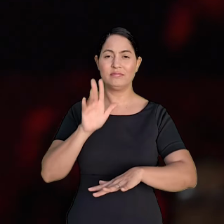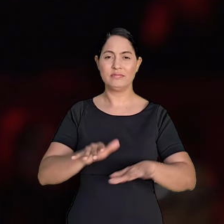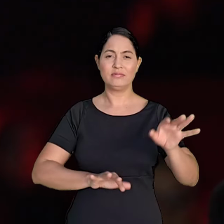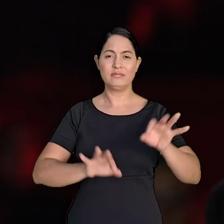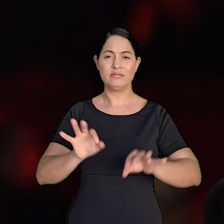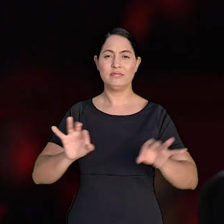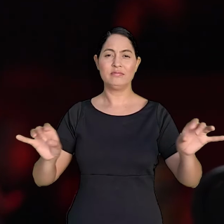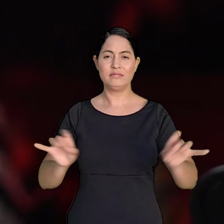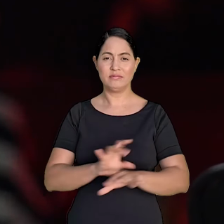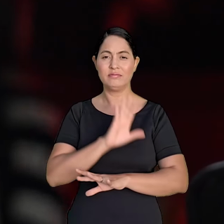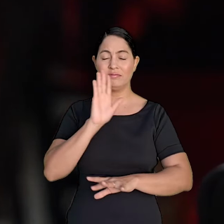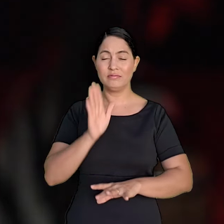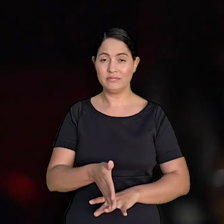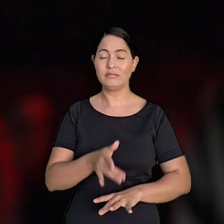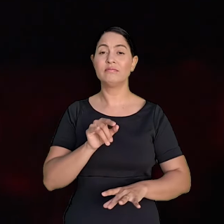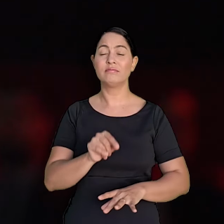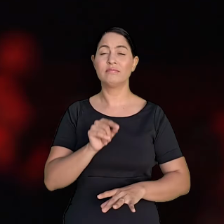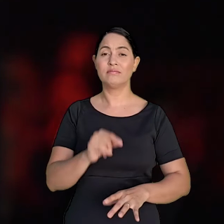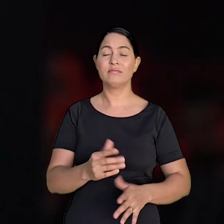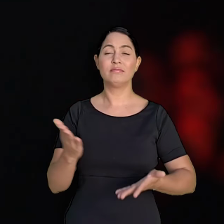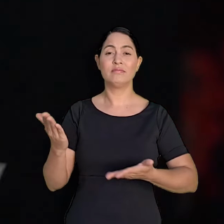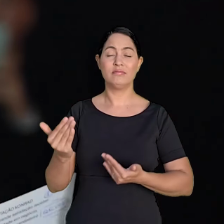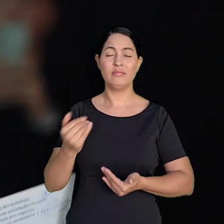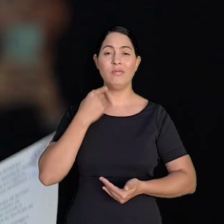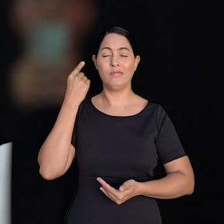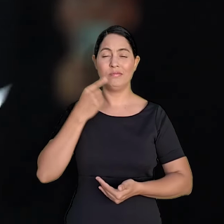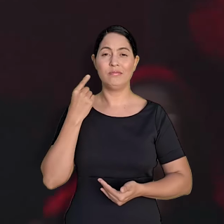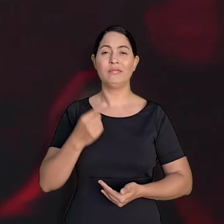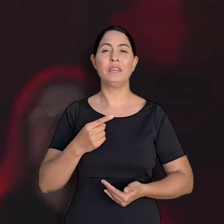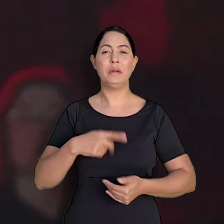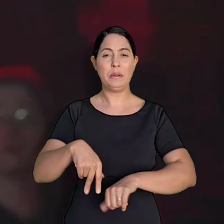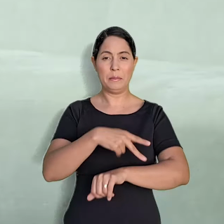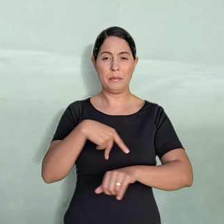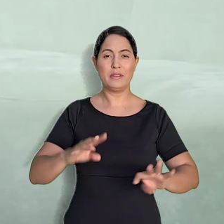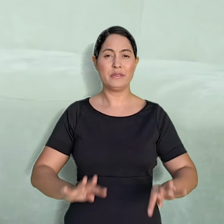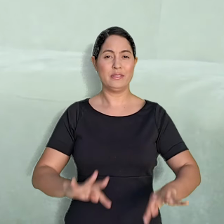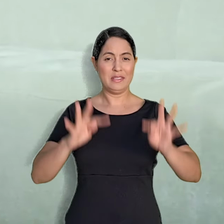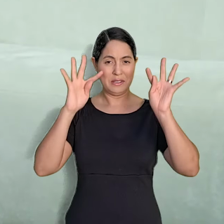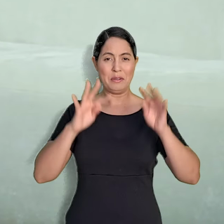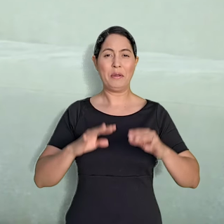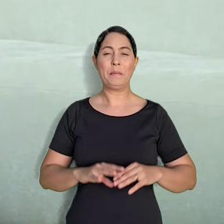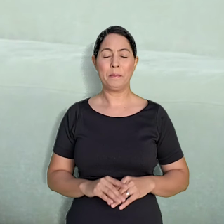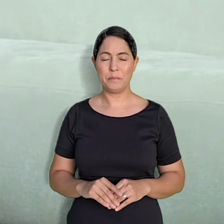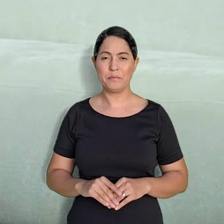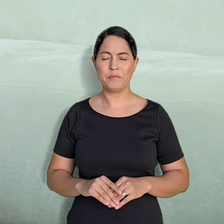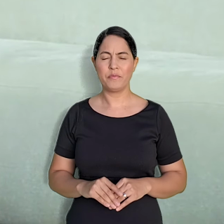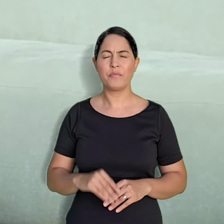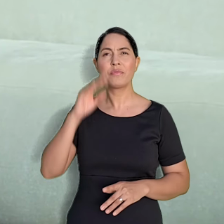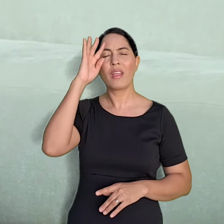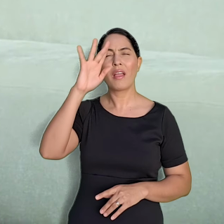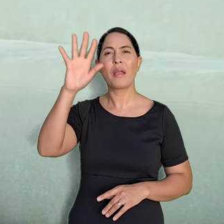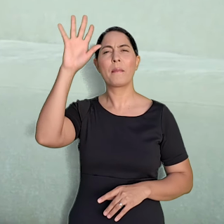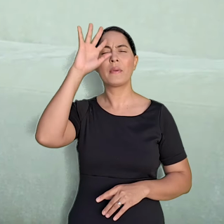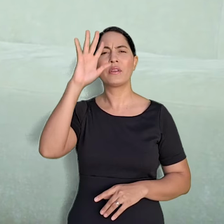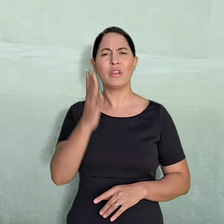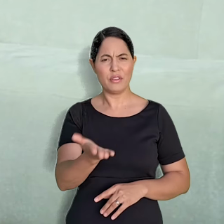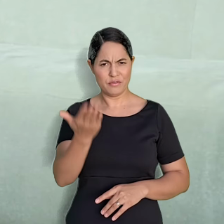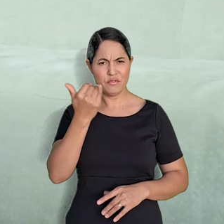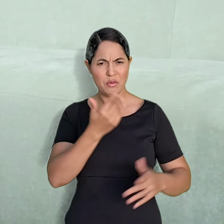pronto a jovem advocacia Brasil das Nortes. A imaginação. Então, eu os convido para